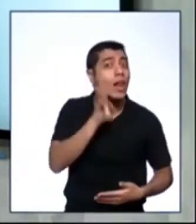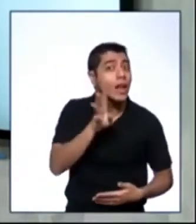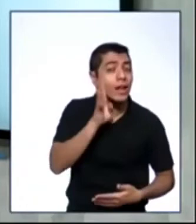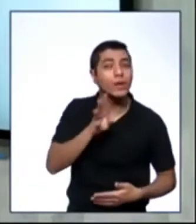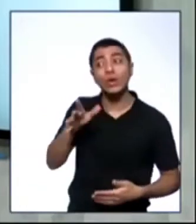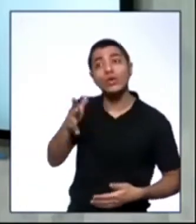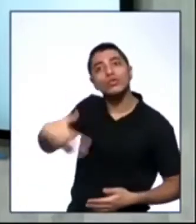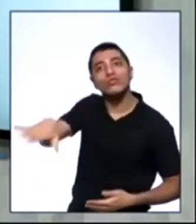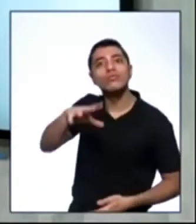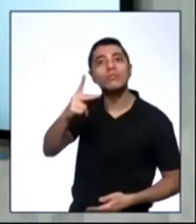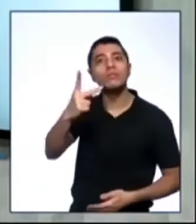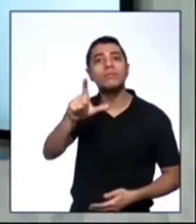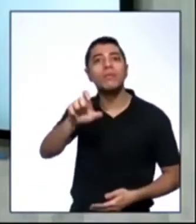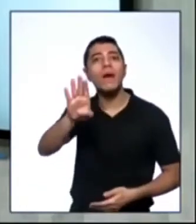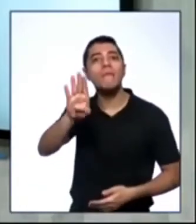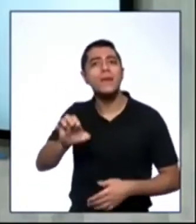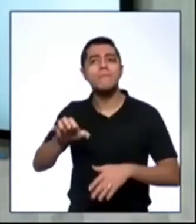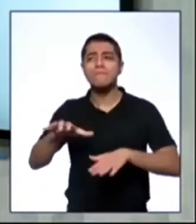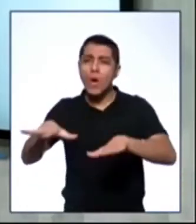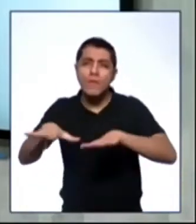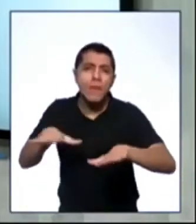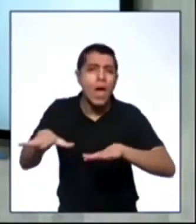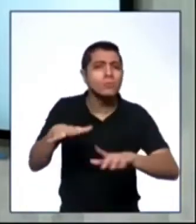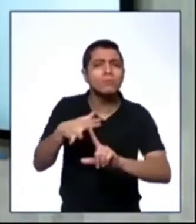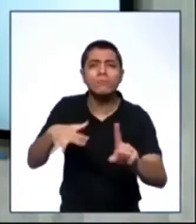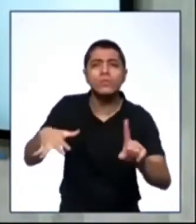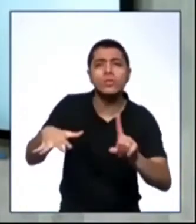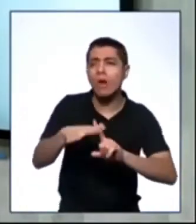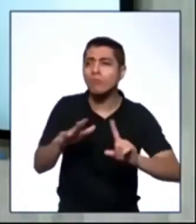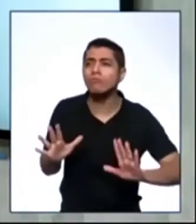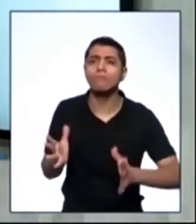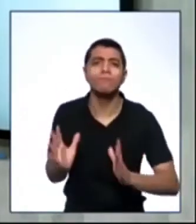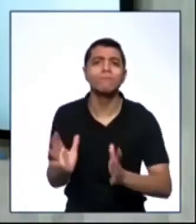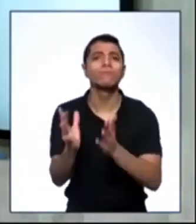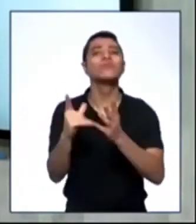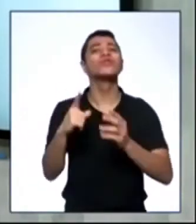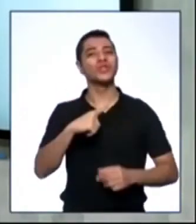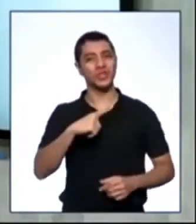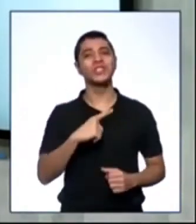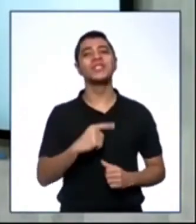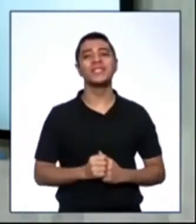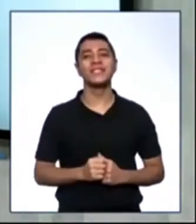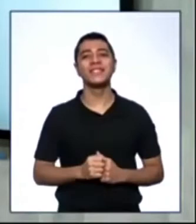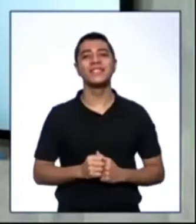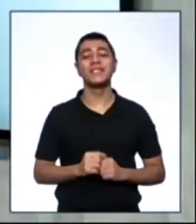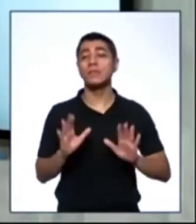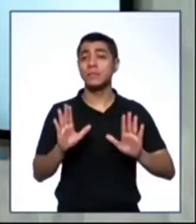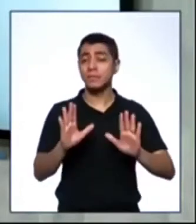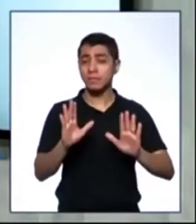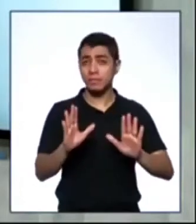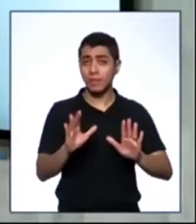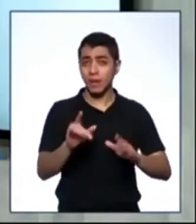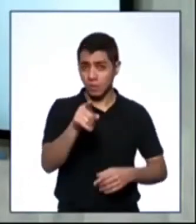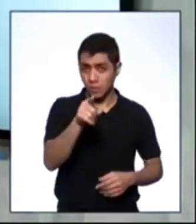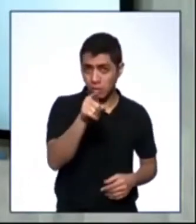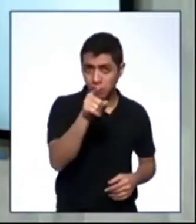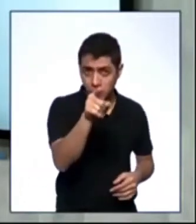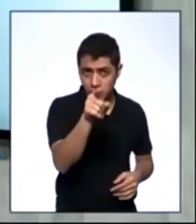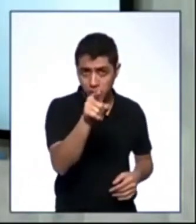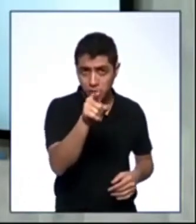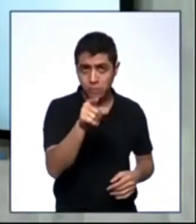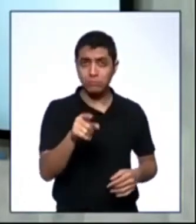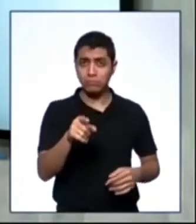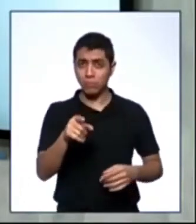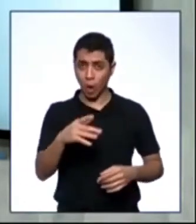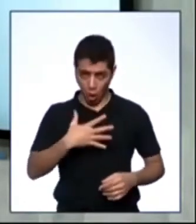plebe. Gente, olha pra mim, deixa eu te contar. Se você tem um pezinho na questão de busca por